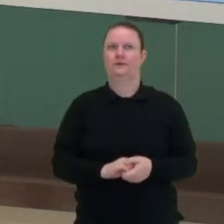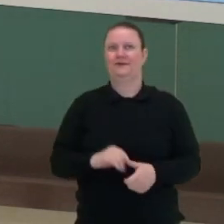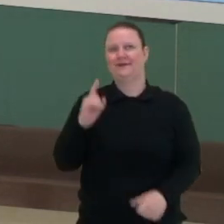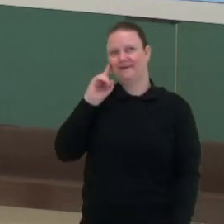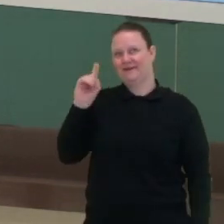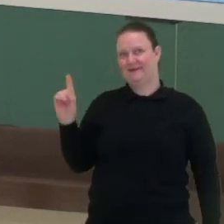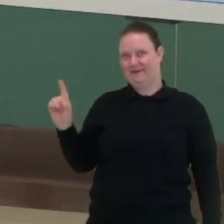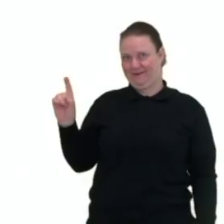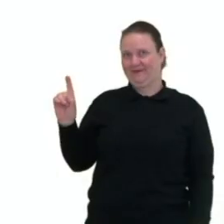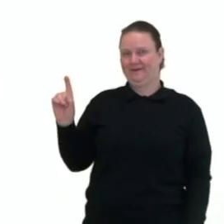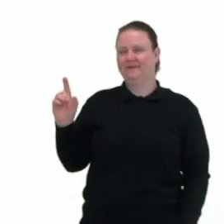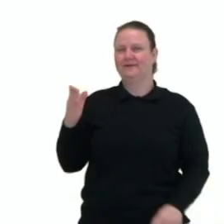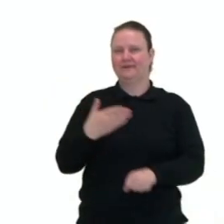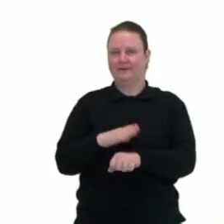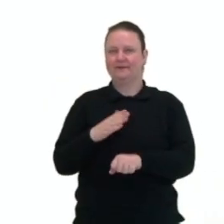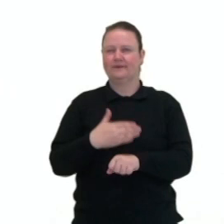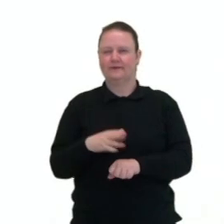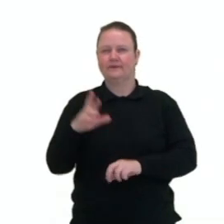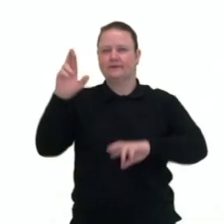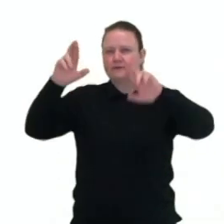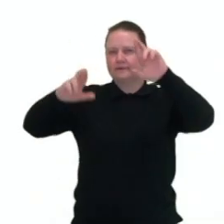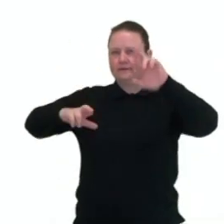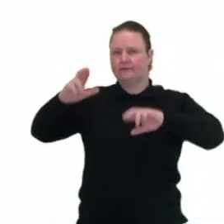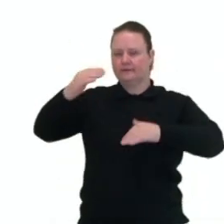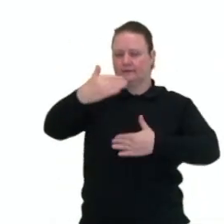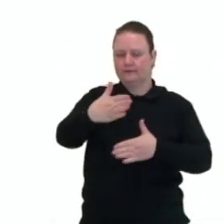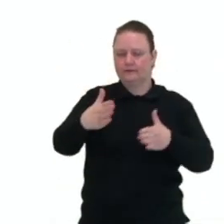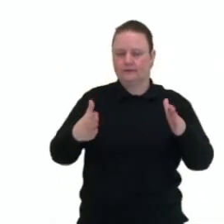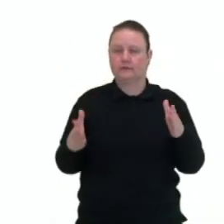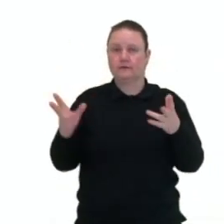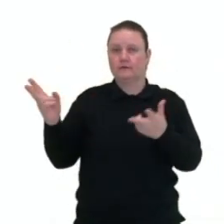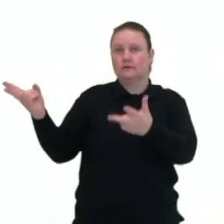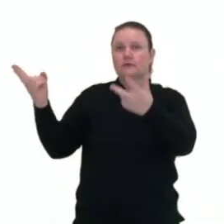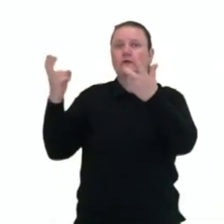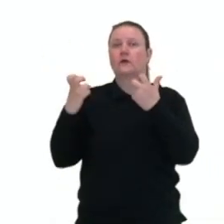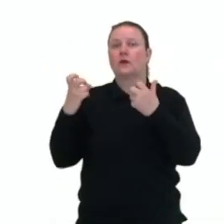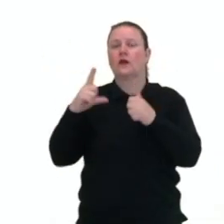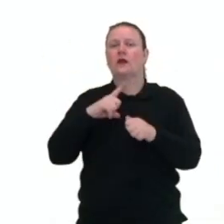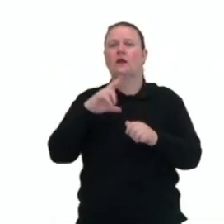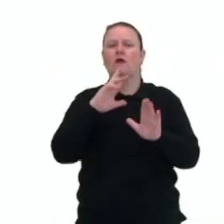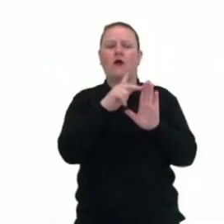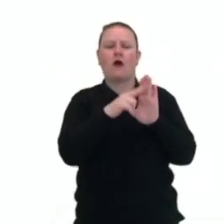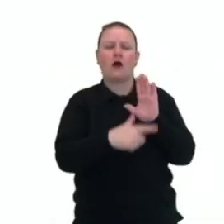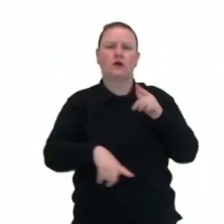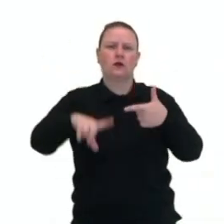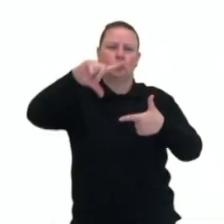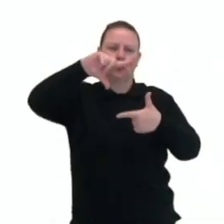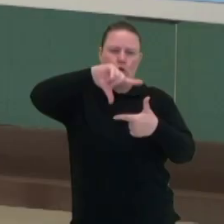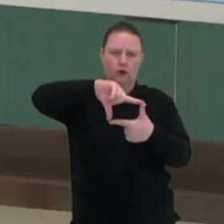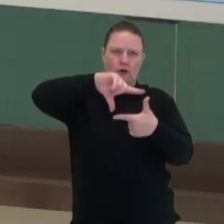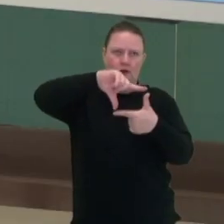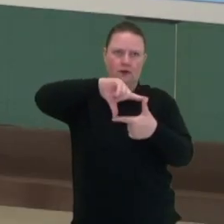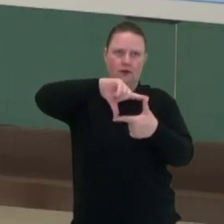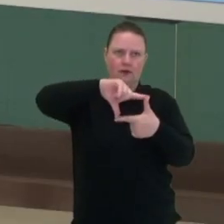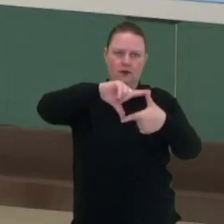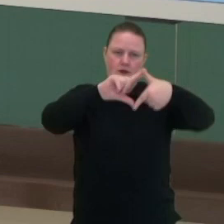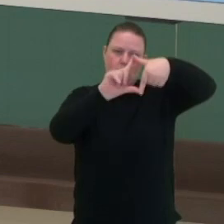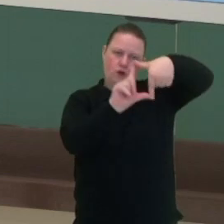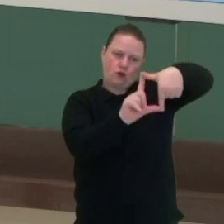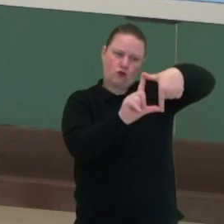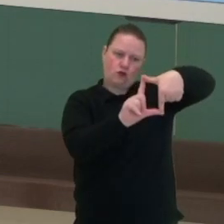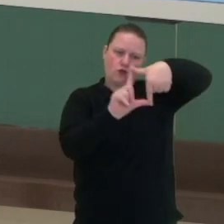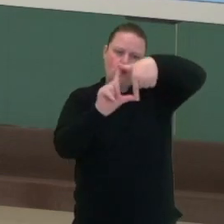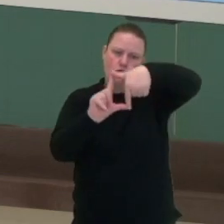ó? Ao analisarmos essa caixa, a gente percebeu que ela tem vários retângulos, ó. Vocês estão vendo aqui que a professora